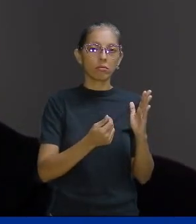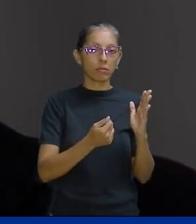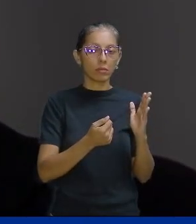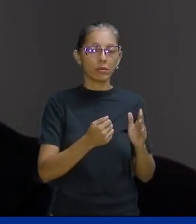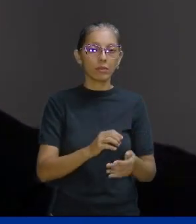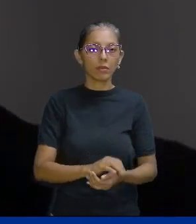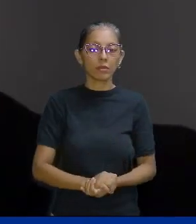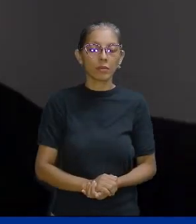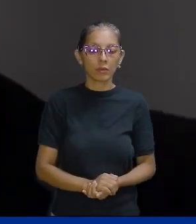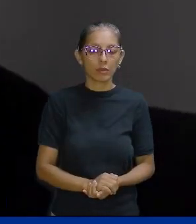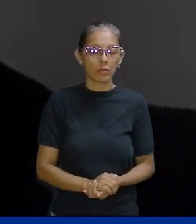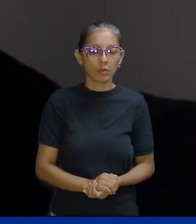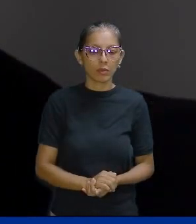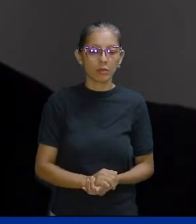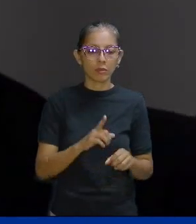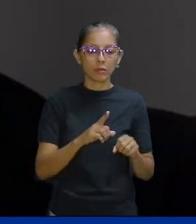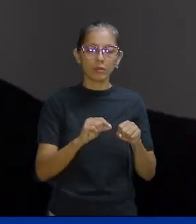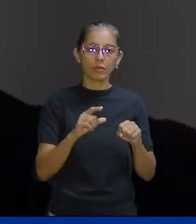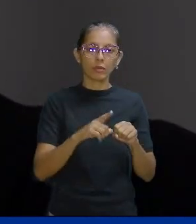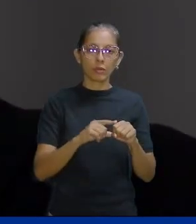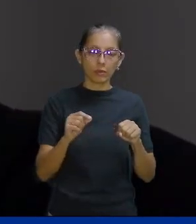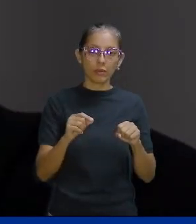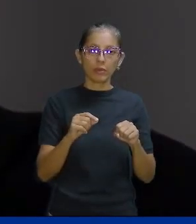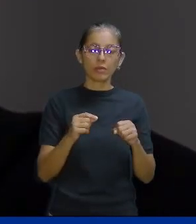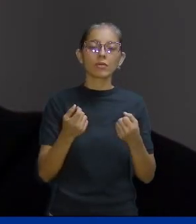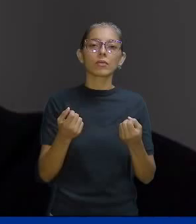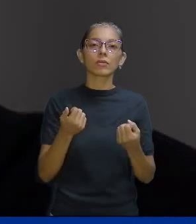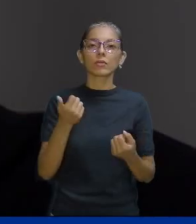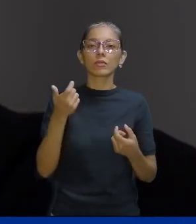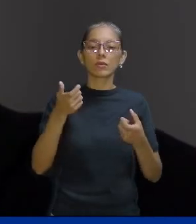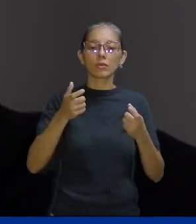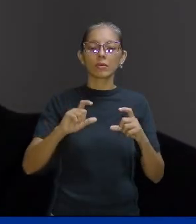35, parágrafo 11 da resolução do TSE